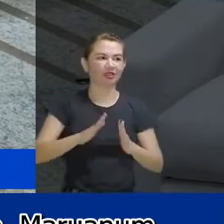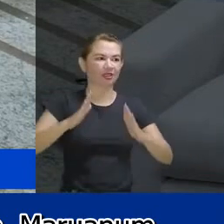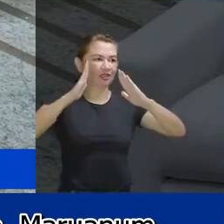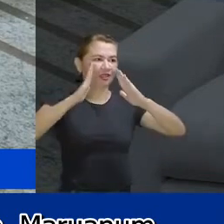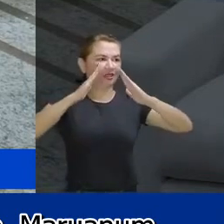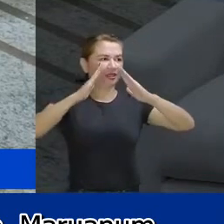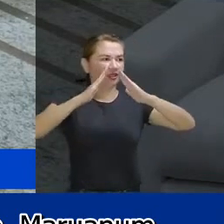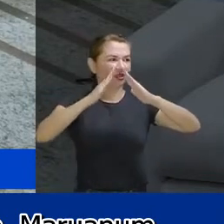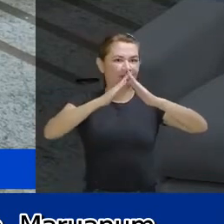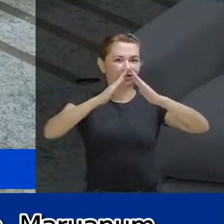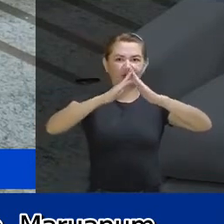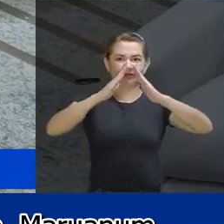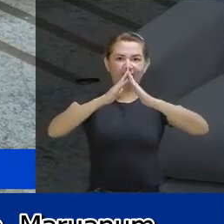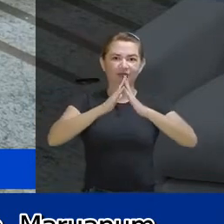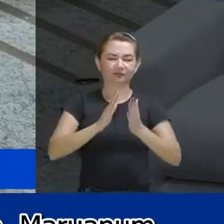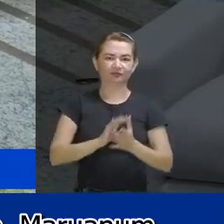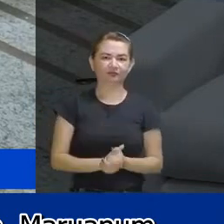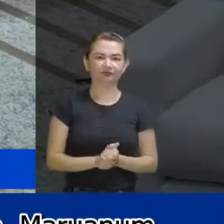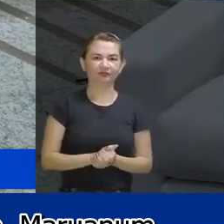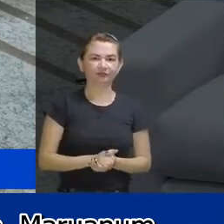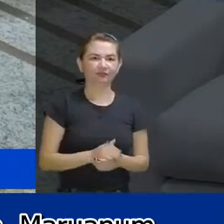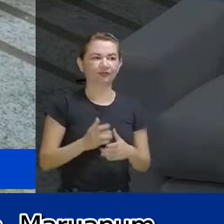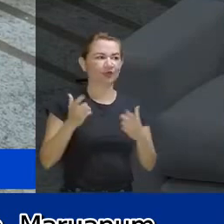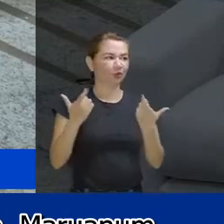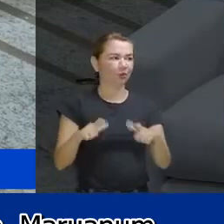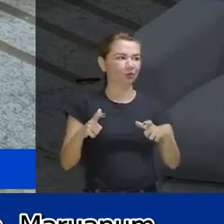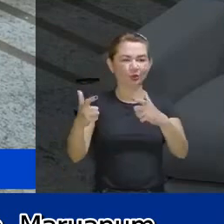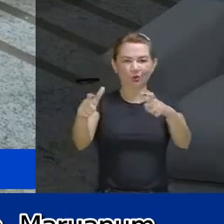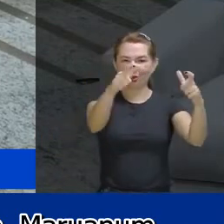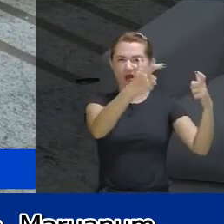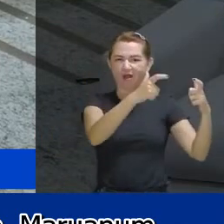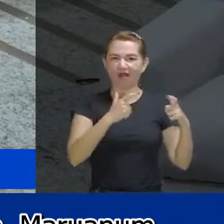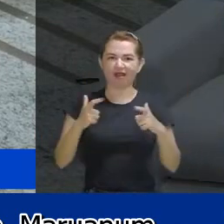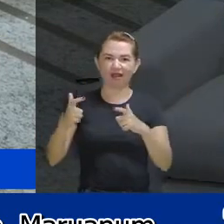Grande, Maruanu.